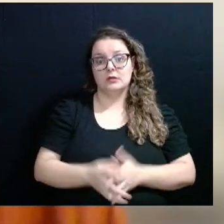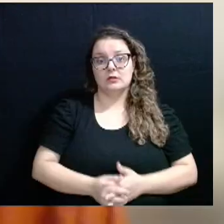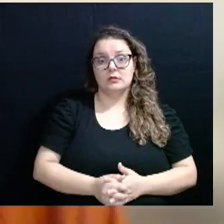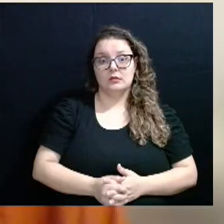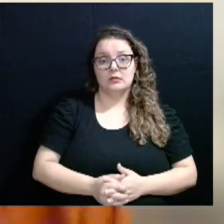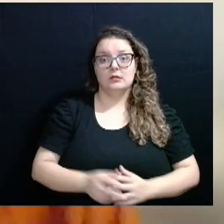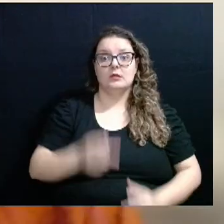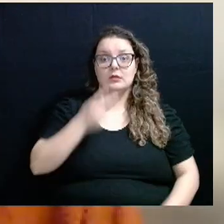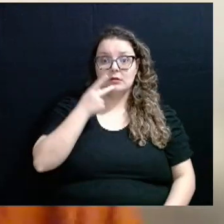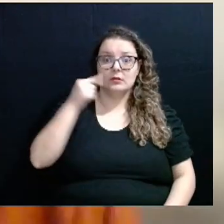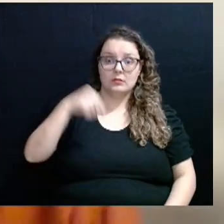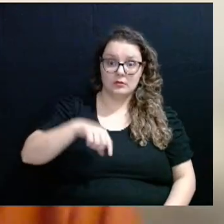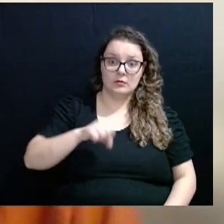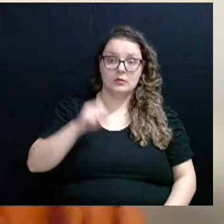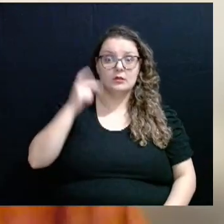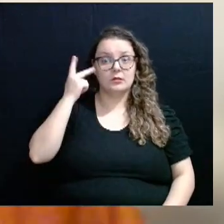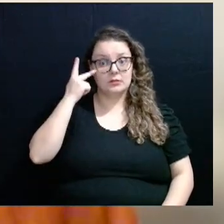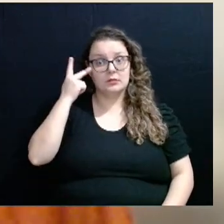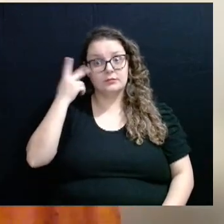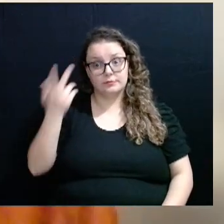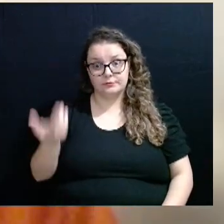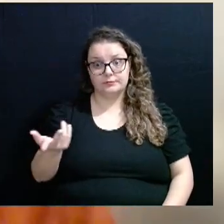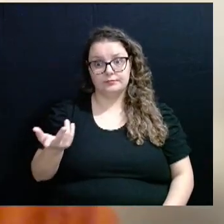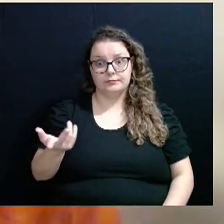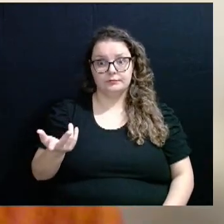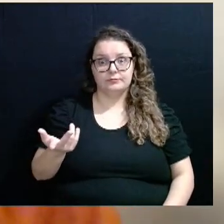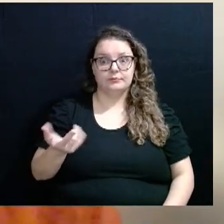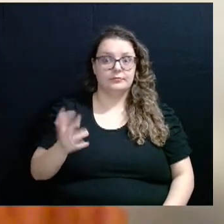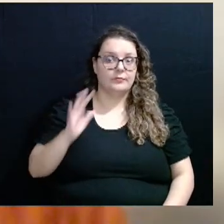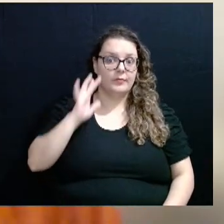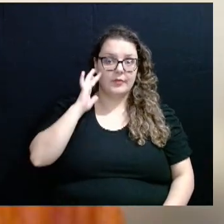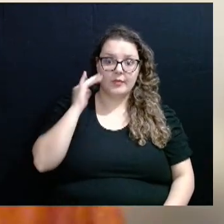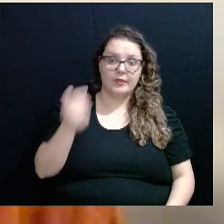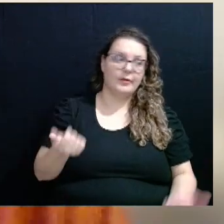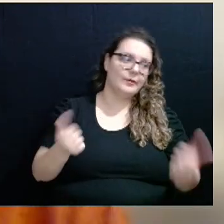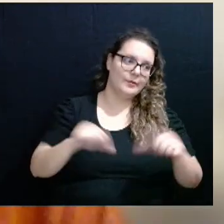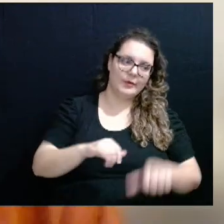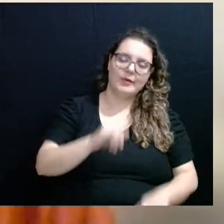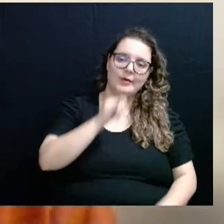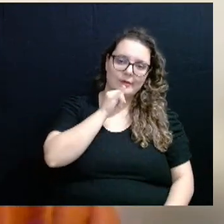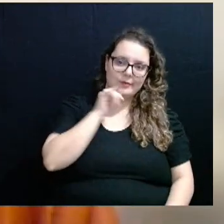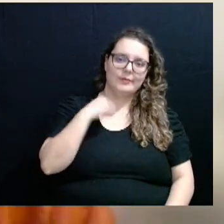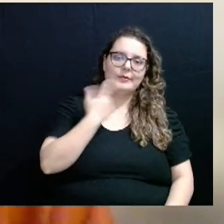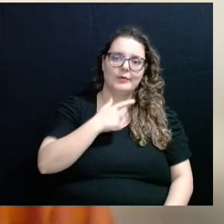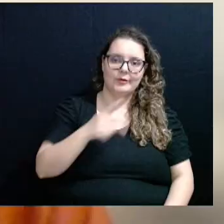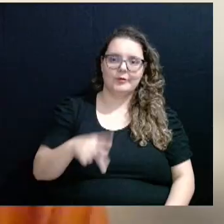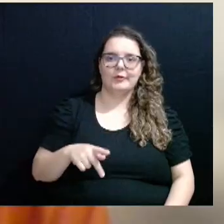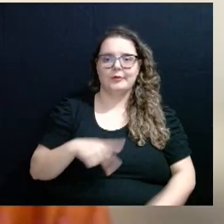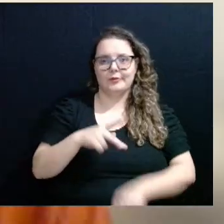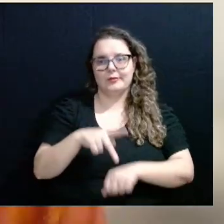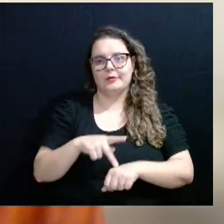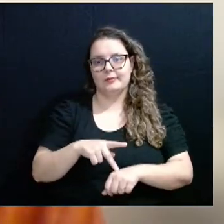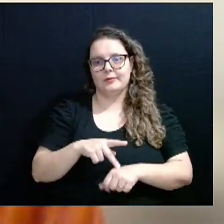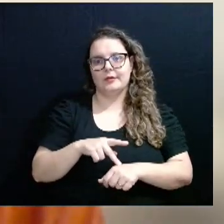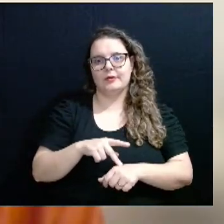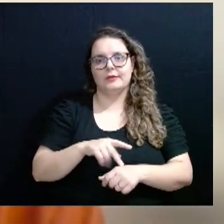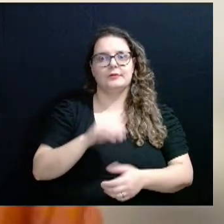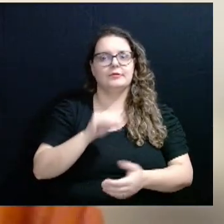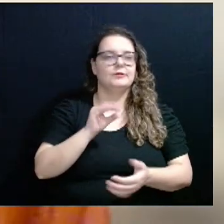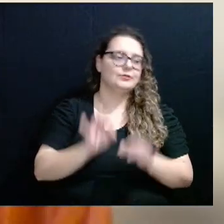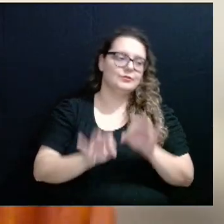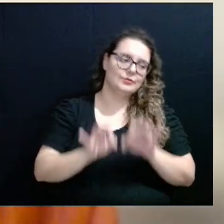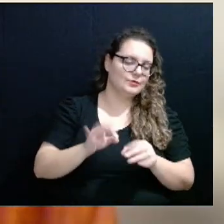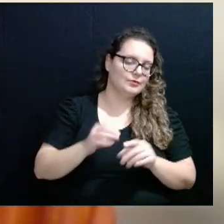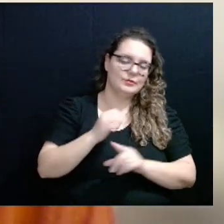de São Paulo, e acho que o pior exemplo para o nosso país, em termos de injustiça ambiental, é a cidade de São